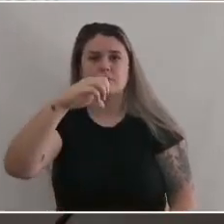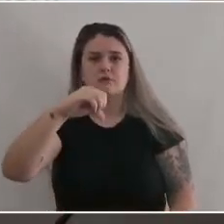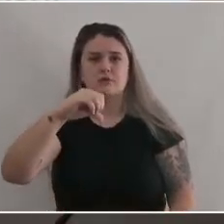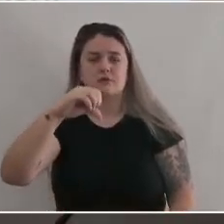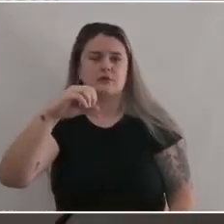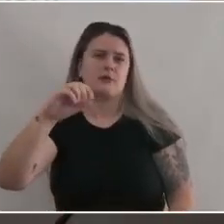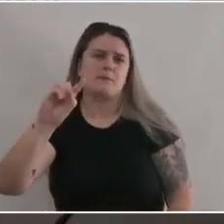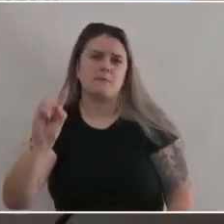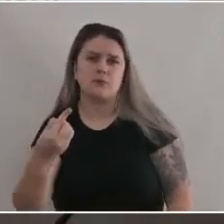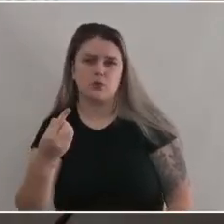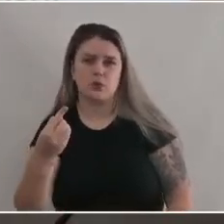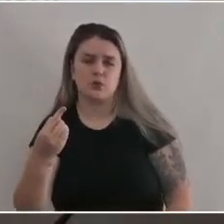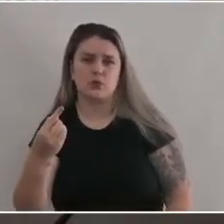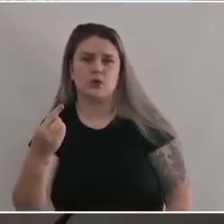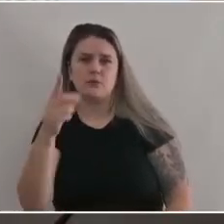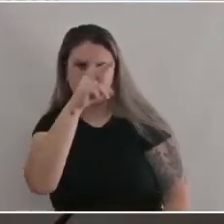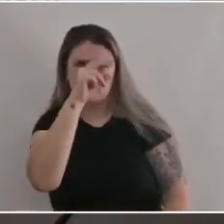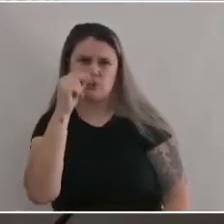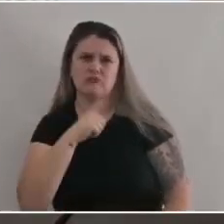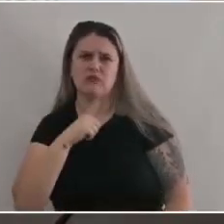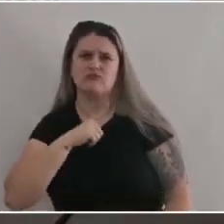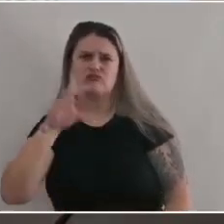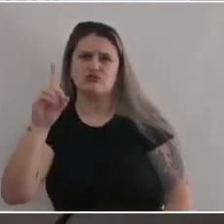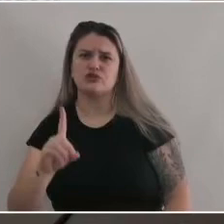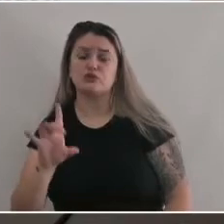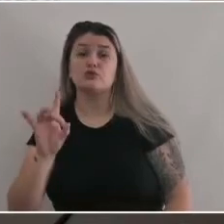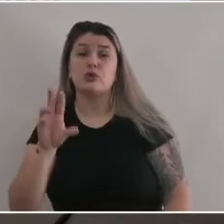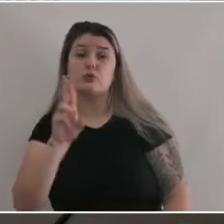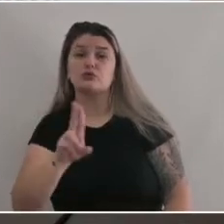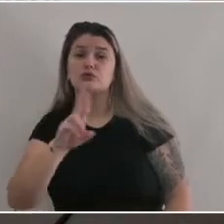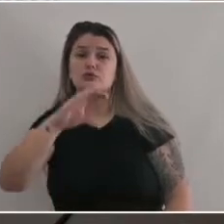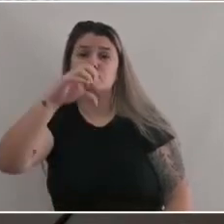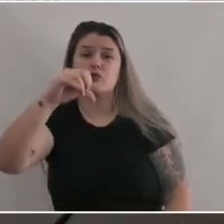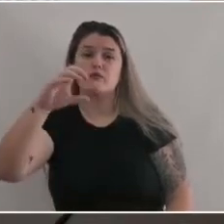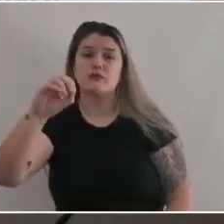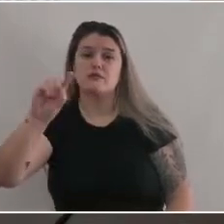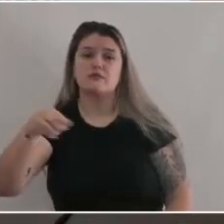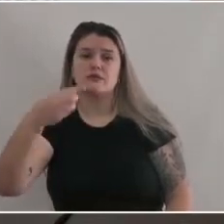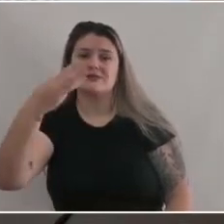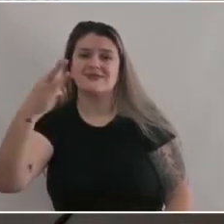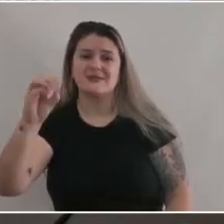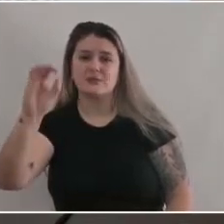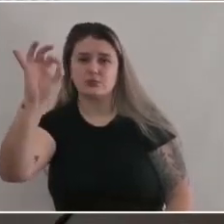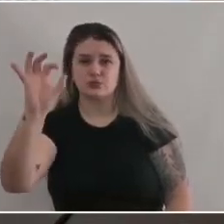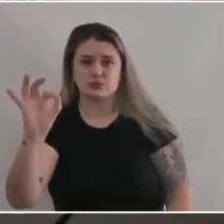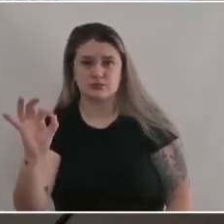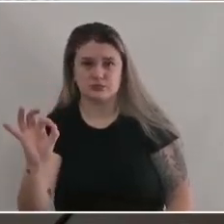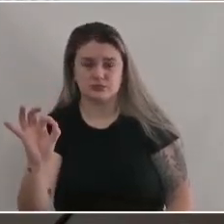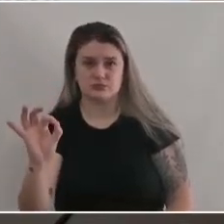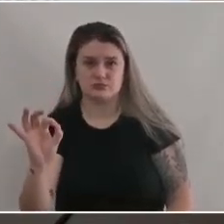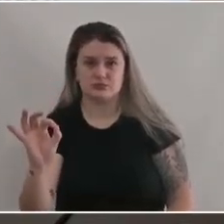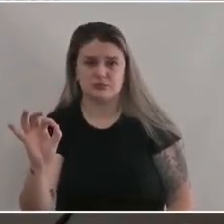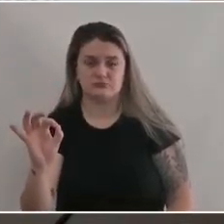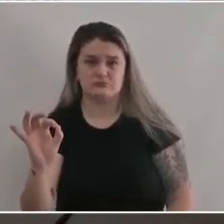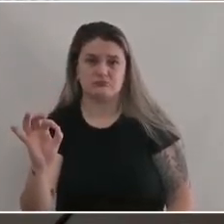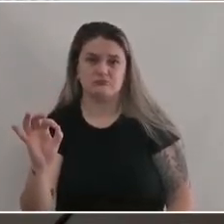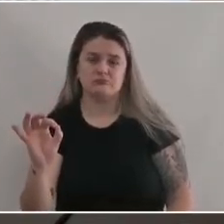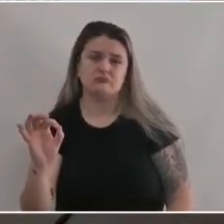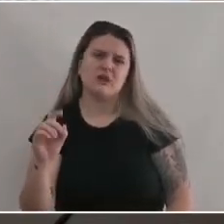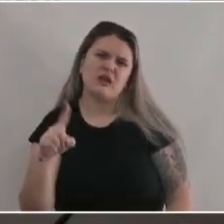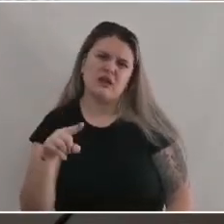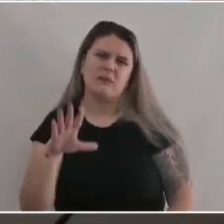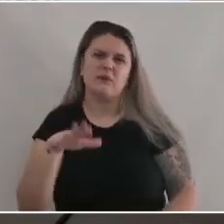7.198.000 que o Legislativo teria direito. Foi utilizado 90,30% desse valor, correspondendo